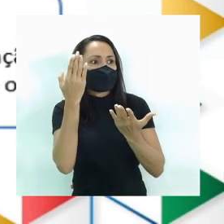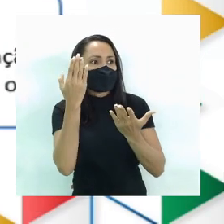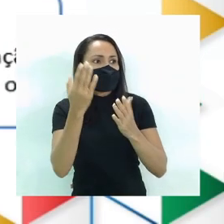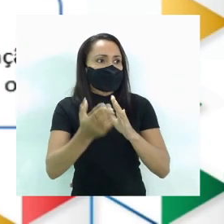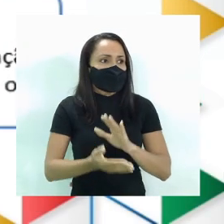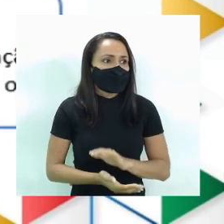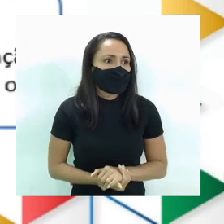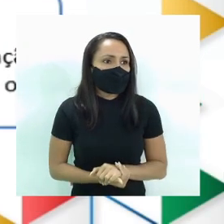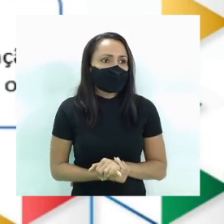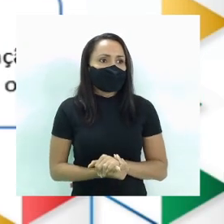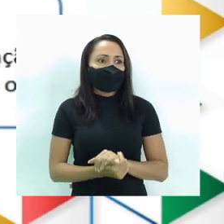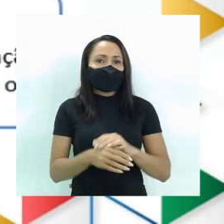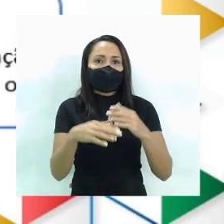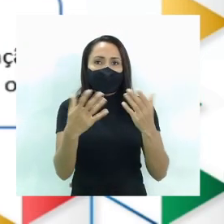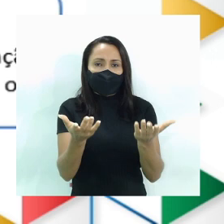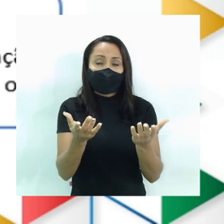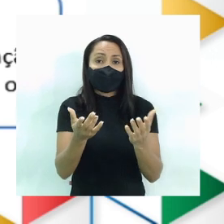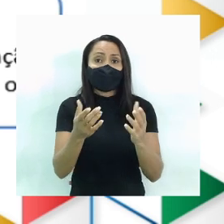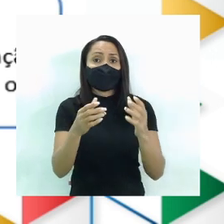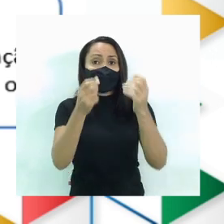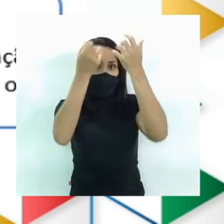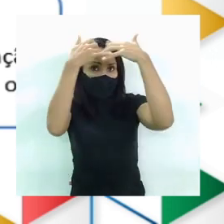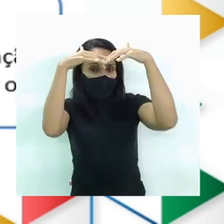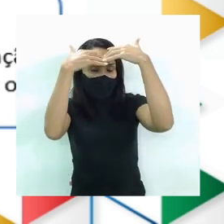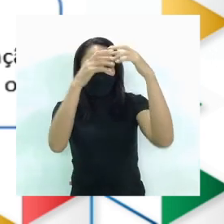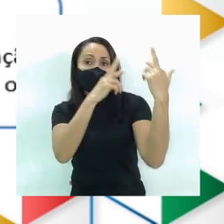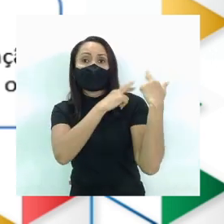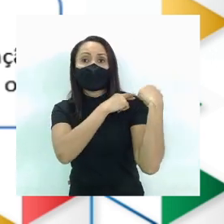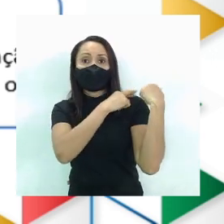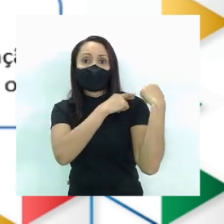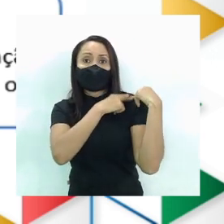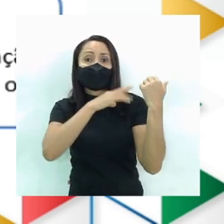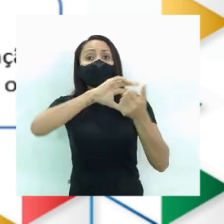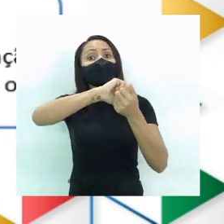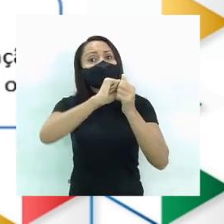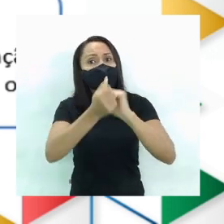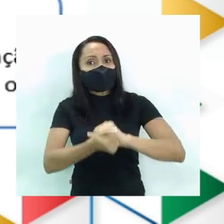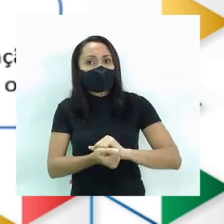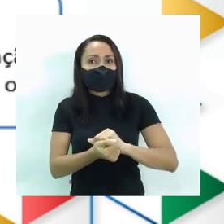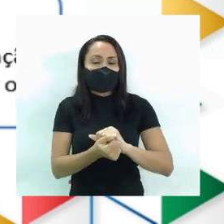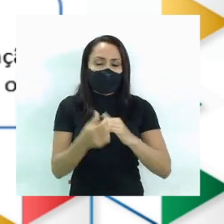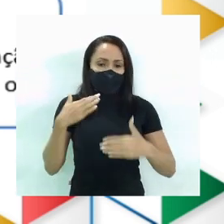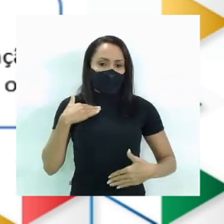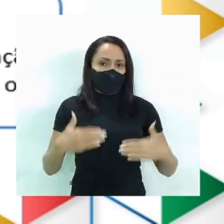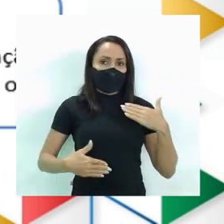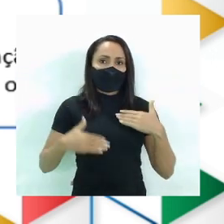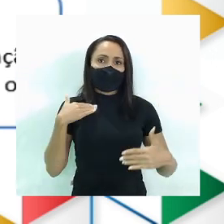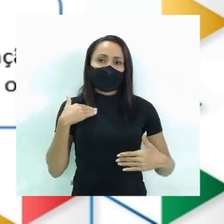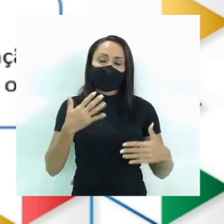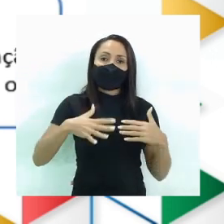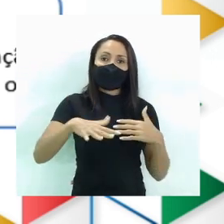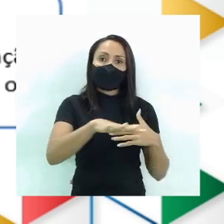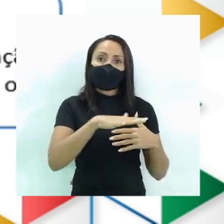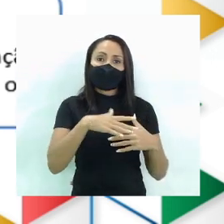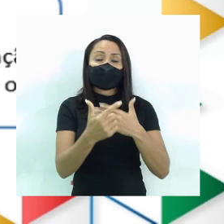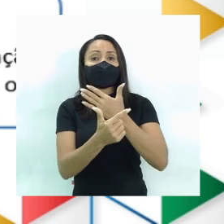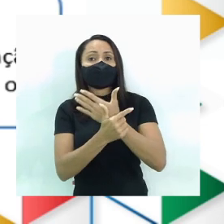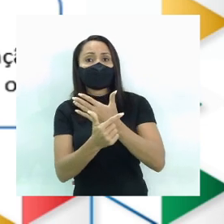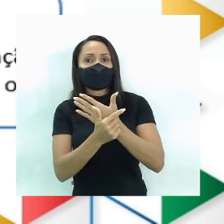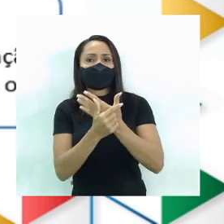nervoso. O sistema nervoso é responsável pela adaptação do organismo ao ambiente. Sua função